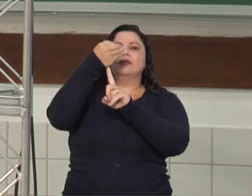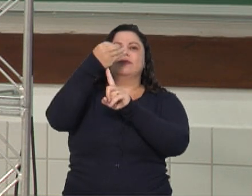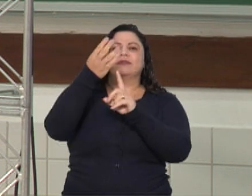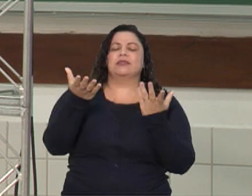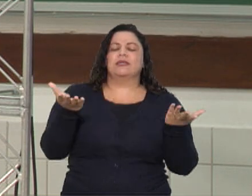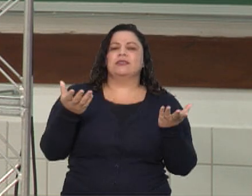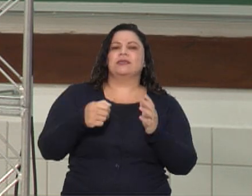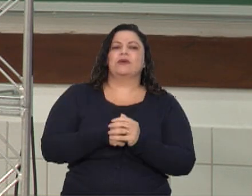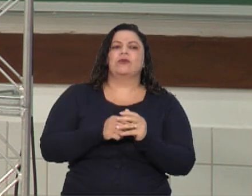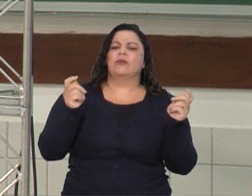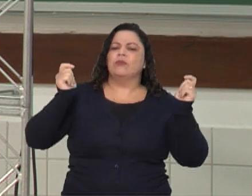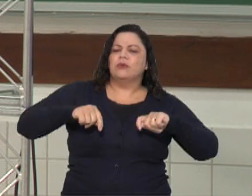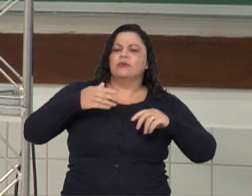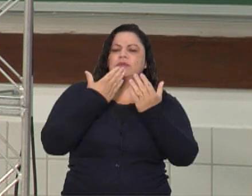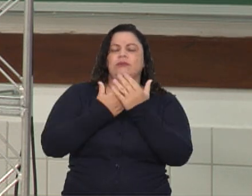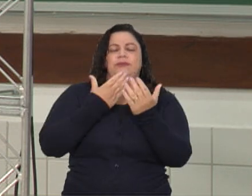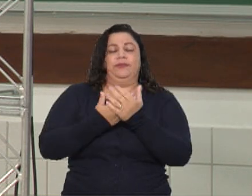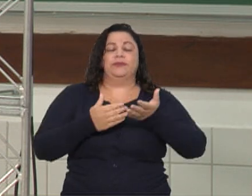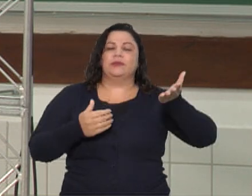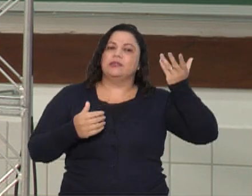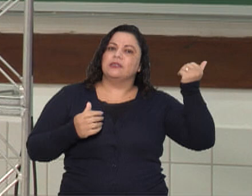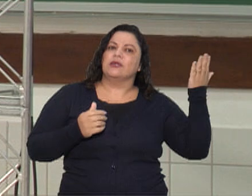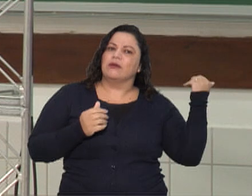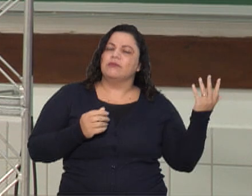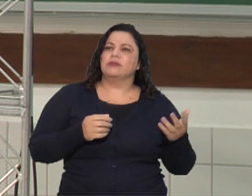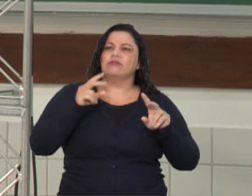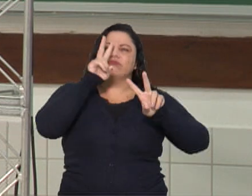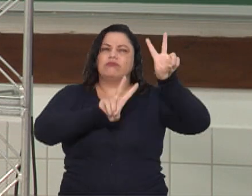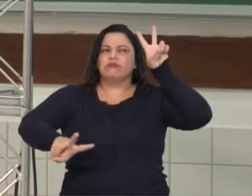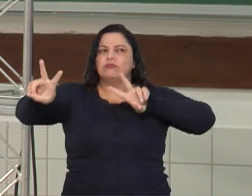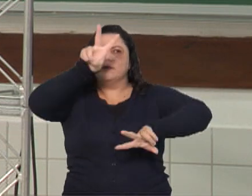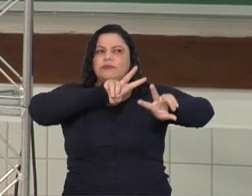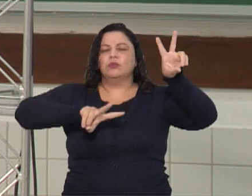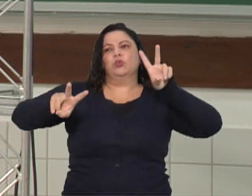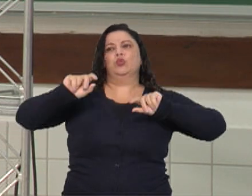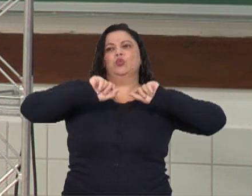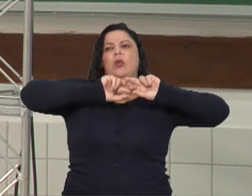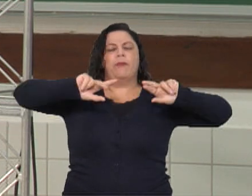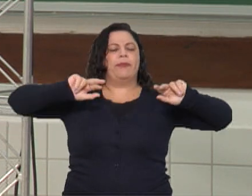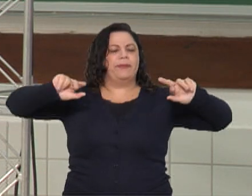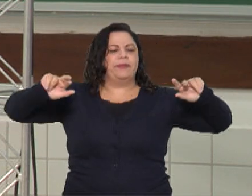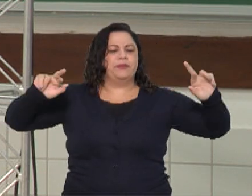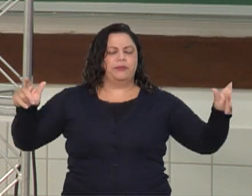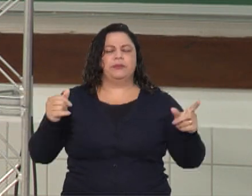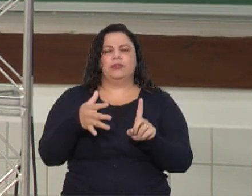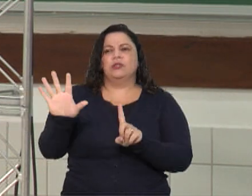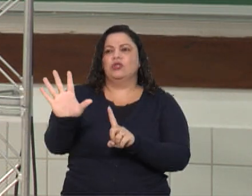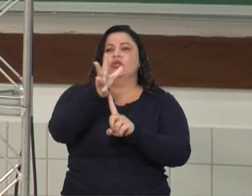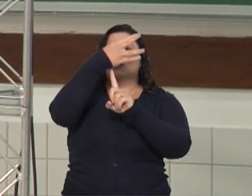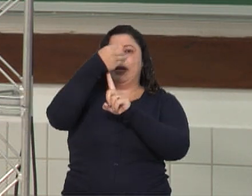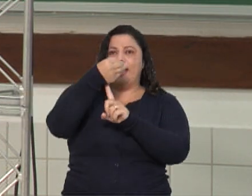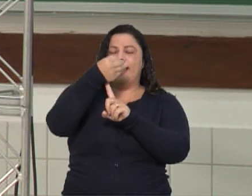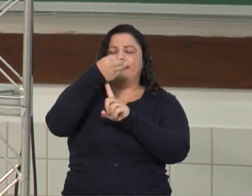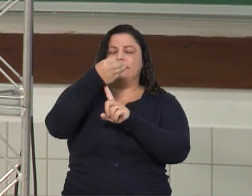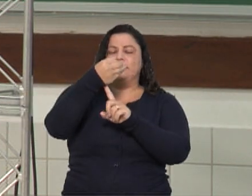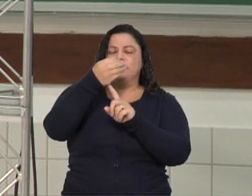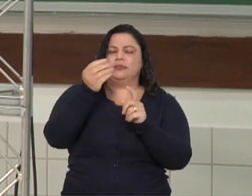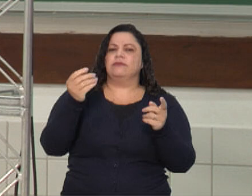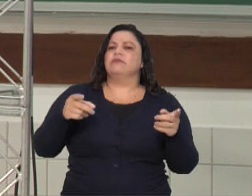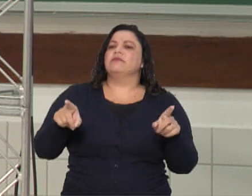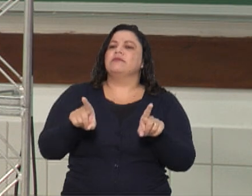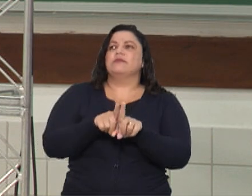pensar nas aulas anteriores, quando a gente falou de artes visuais, a gente pode ver que está sempre se quebrando uma ideia,